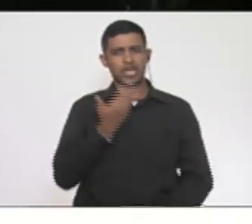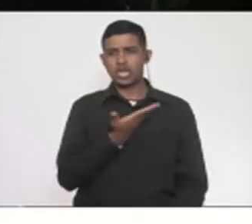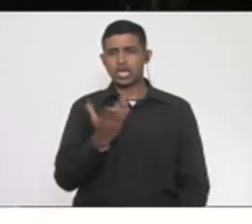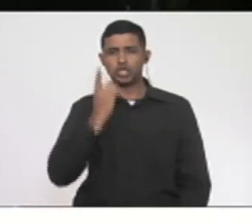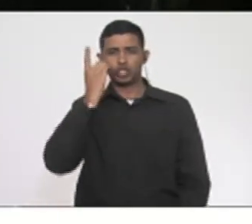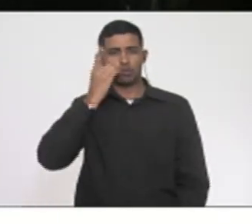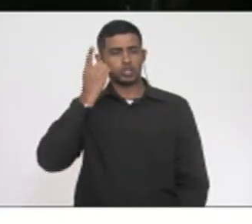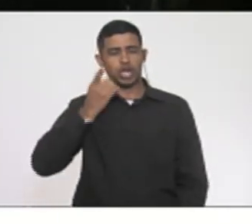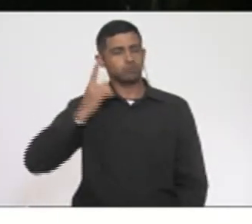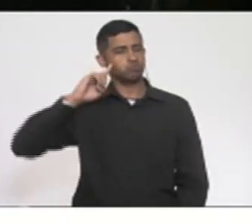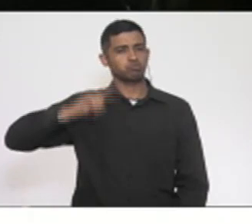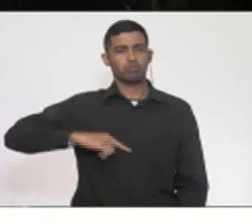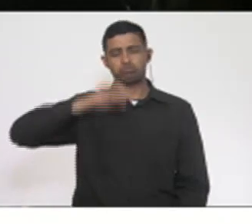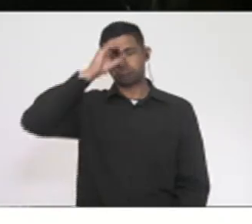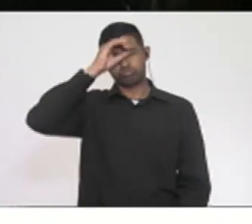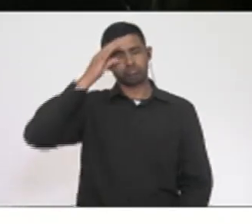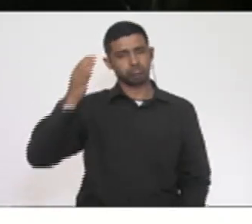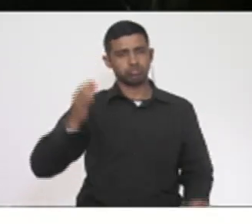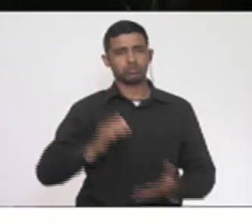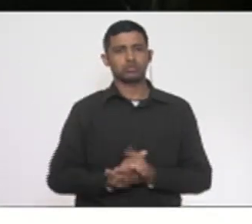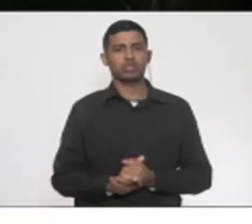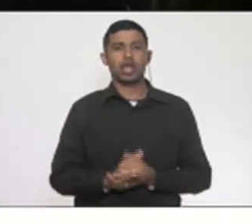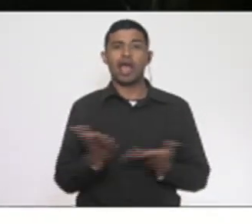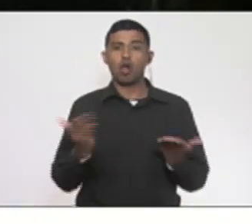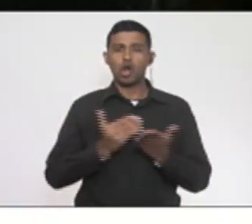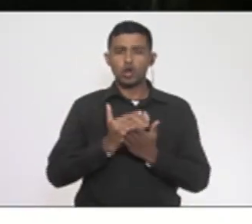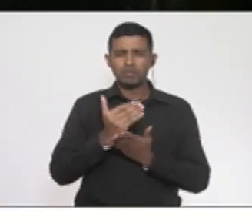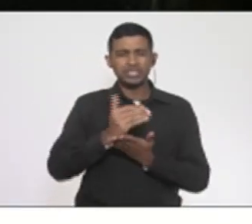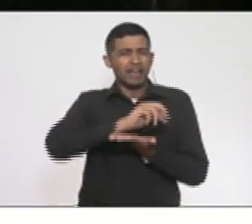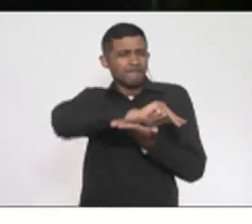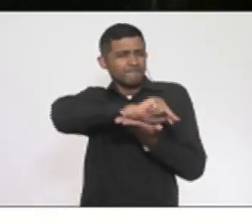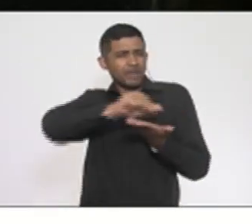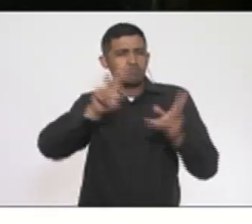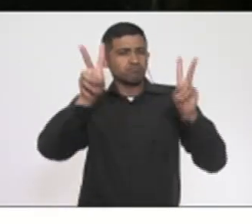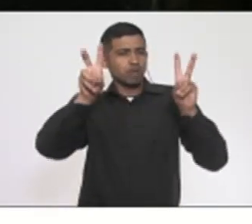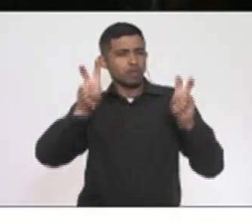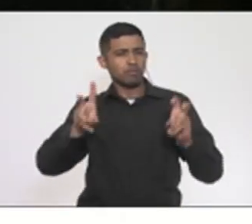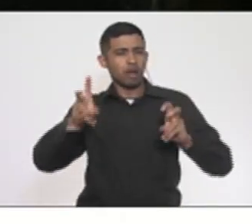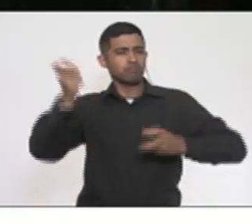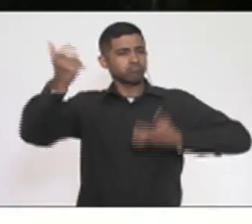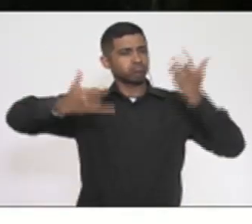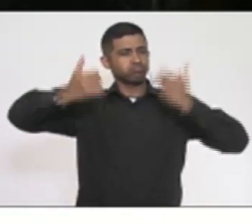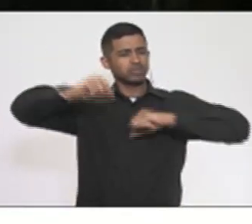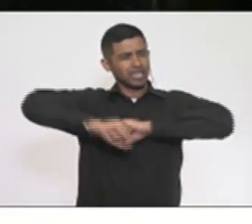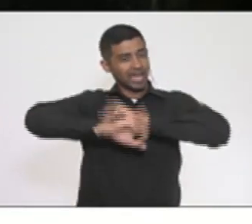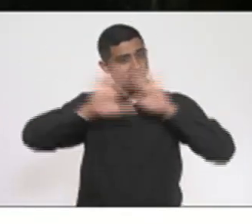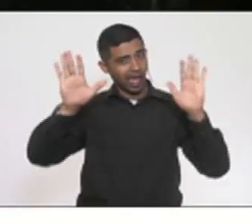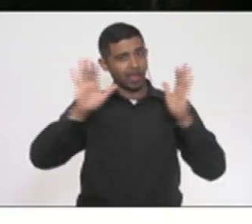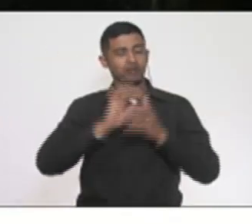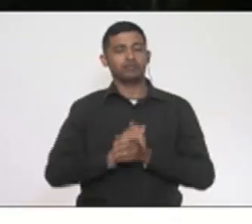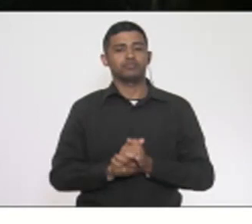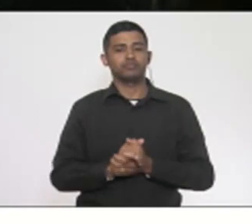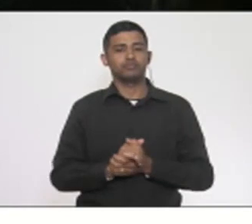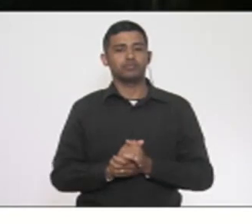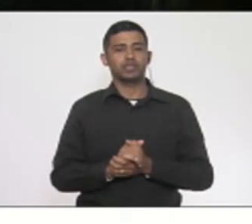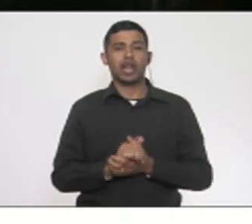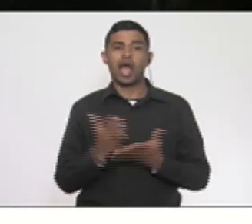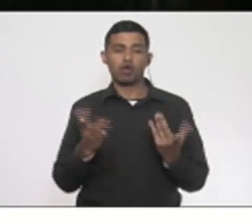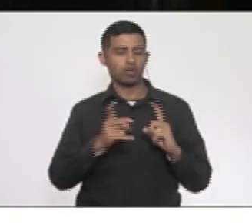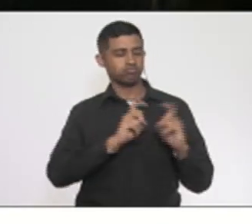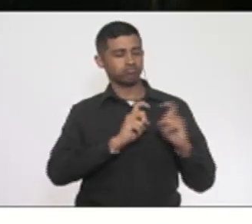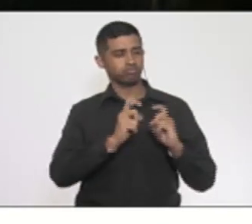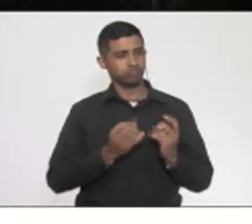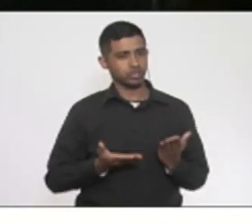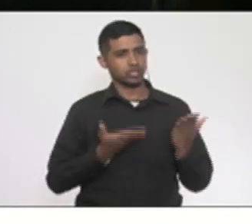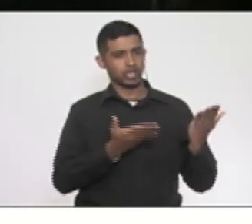não tinham. Começa agora uma série de esclarecimentos importantes, e eu quero aqui abrir para as primeiras considerações.